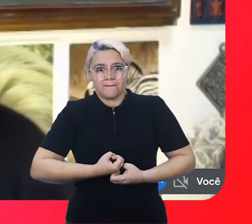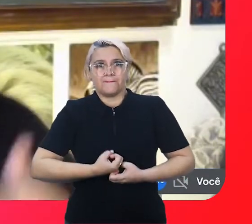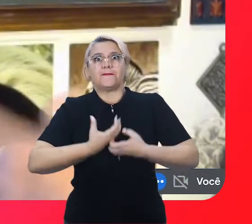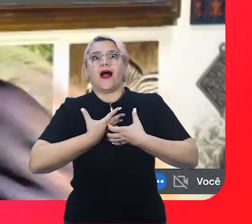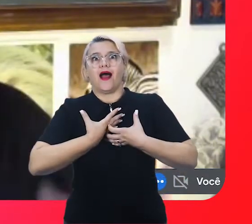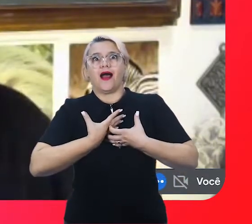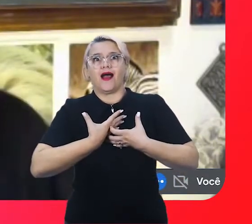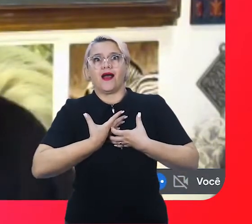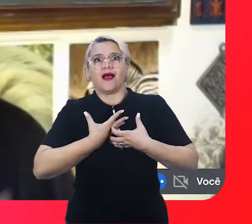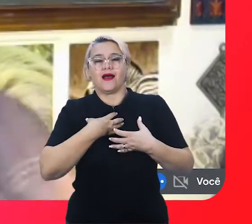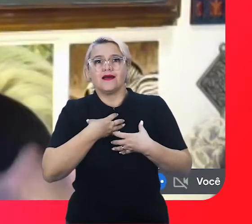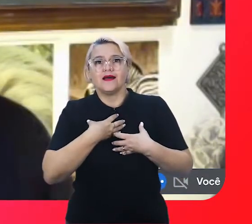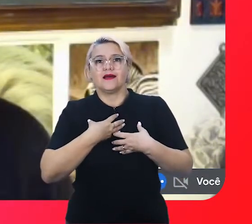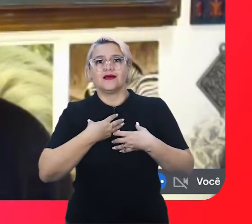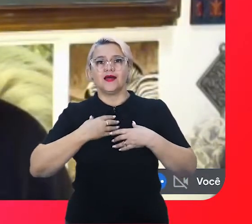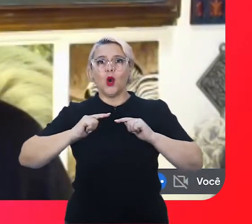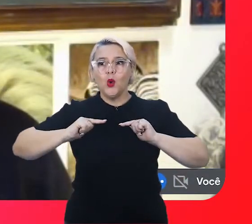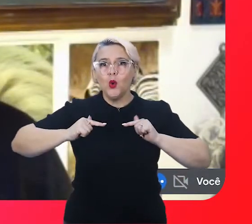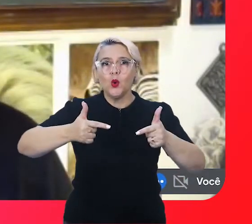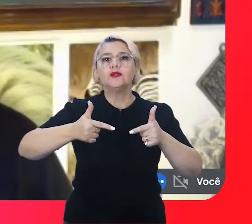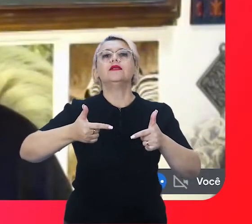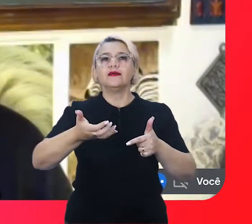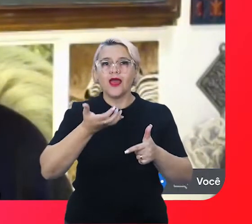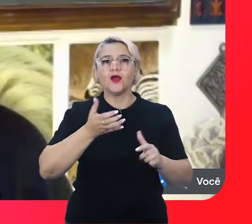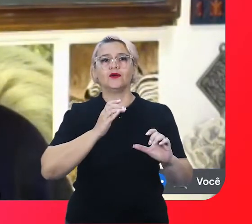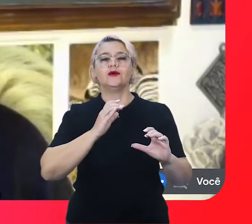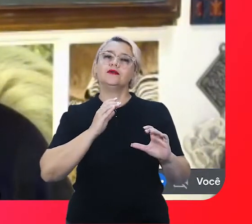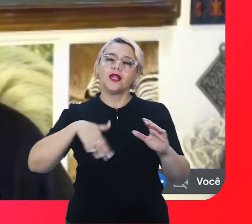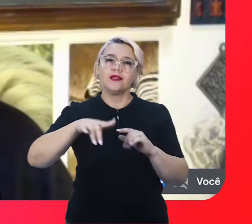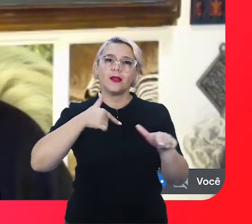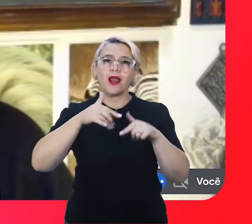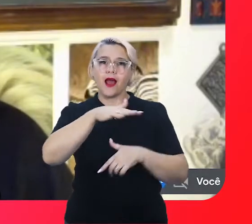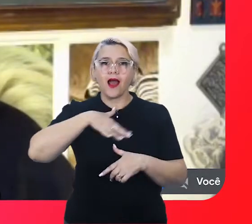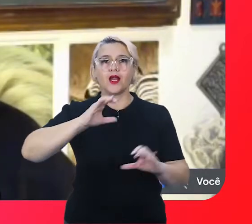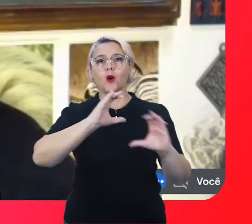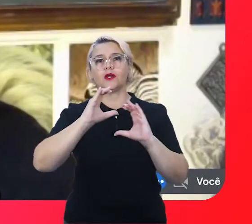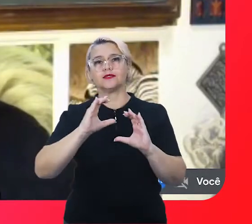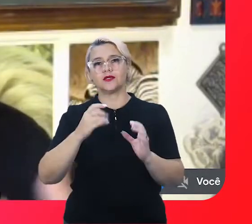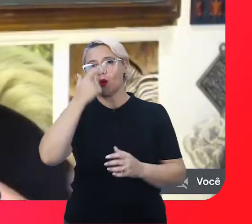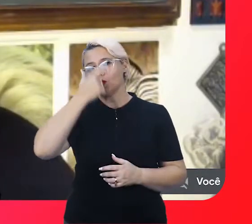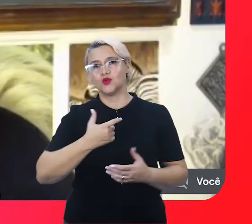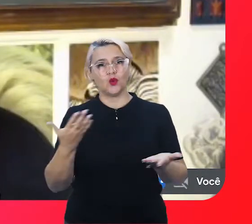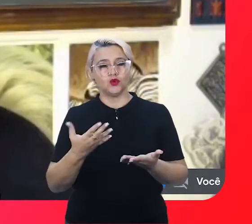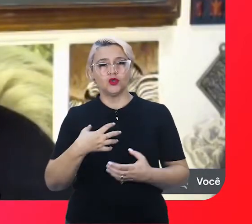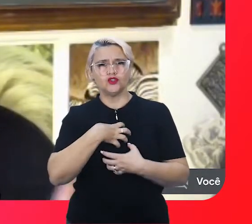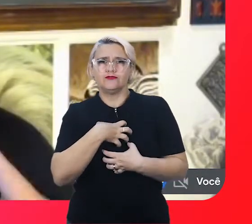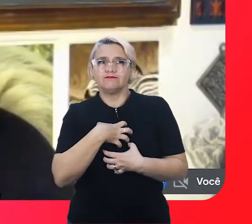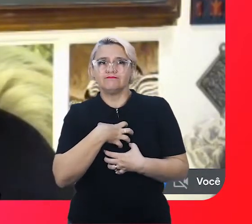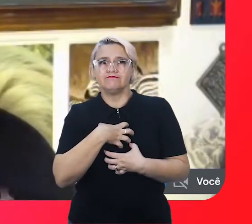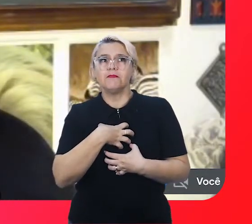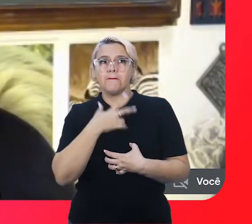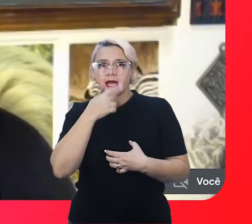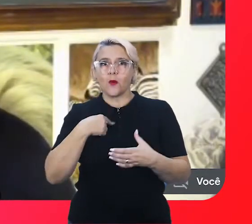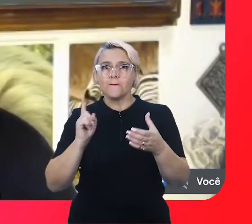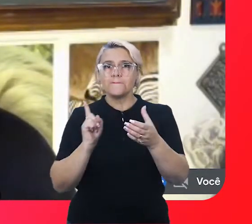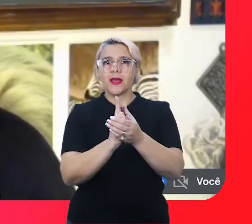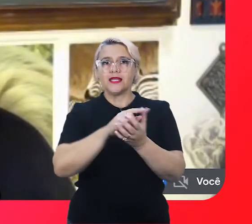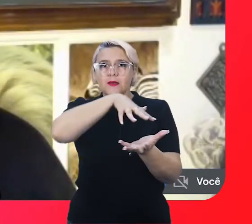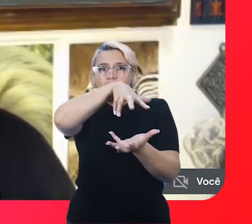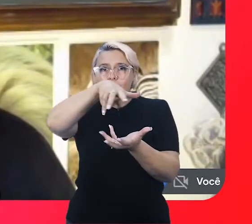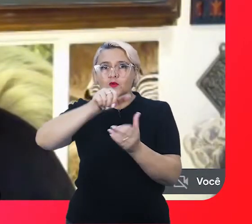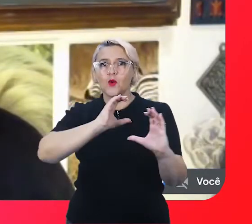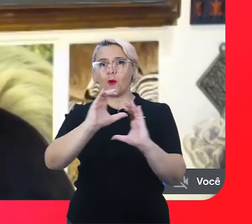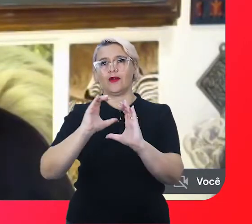a ativista de comunicação que eu sou hoje, porque eu tive uma sensação de pertencimento no mundo